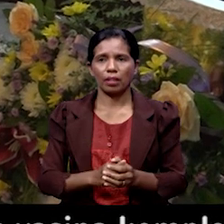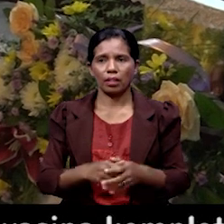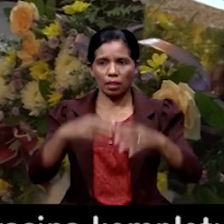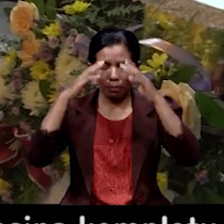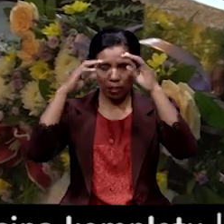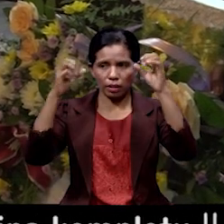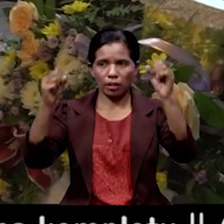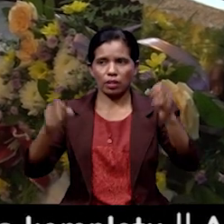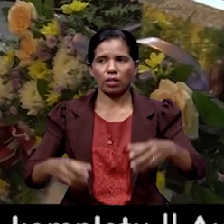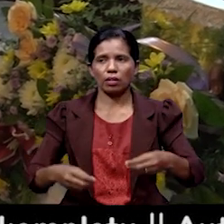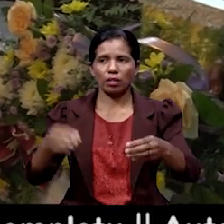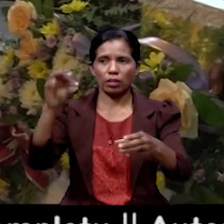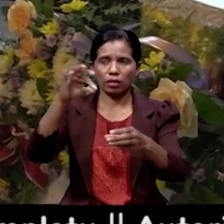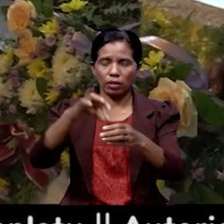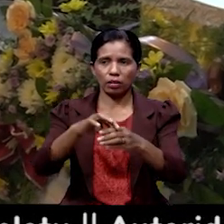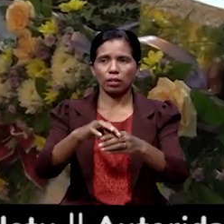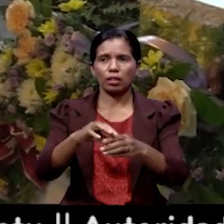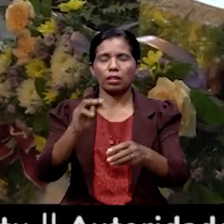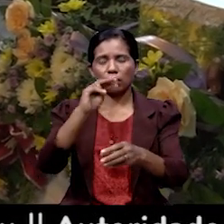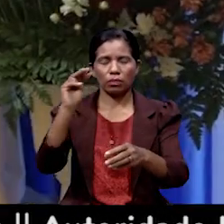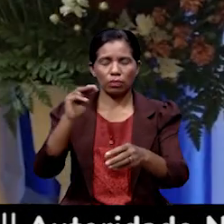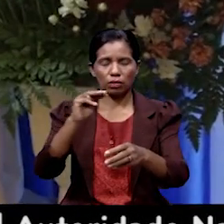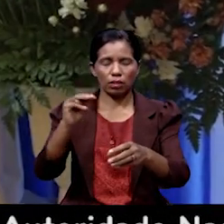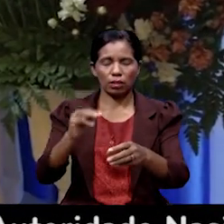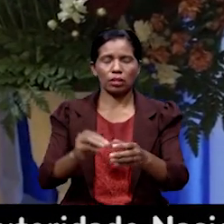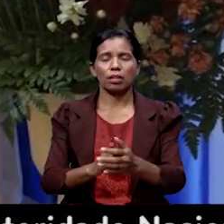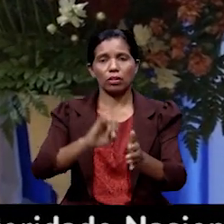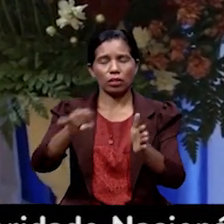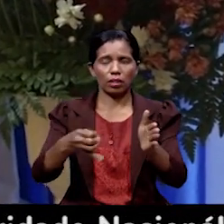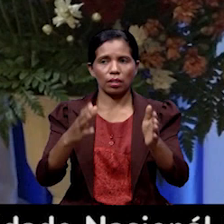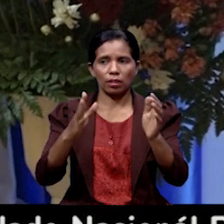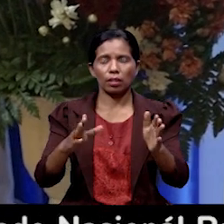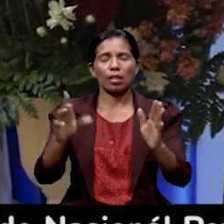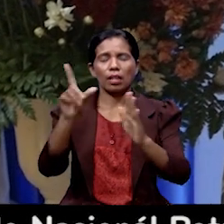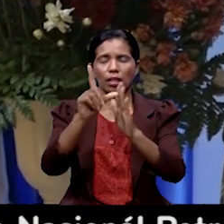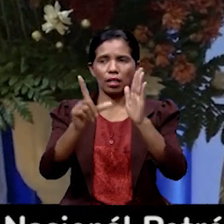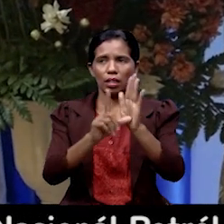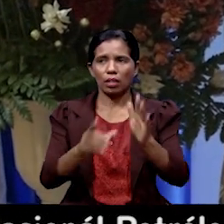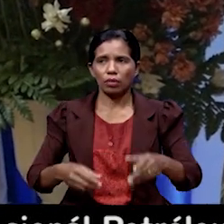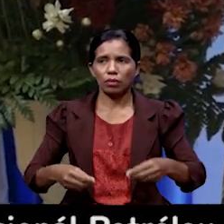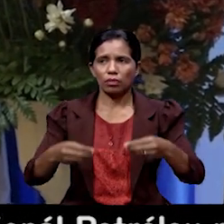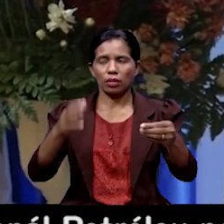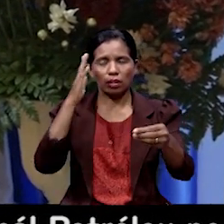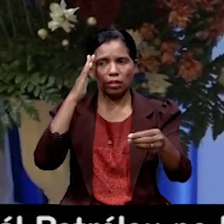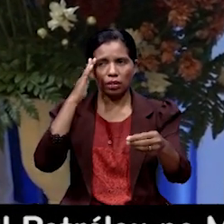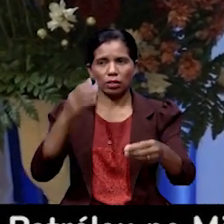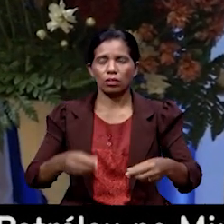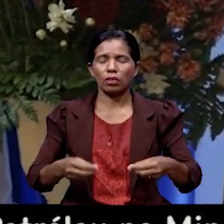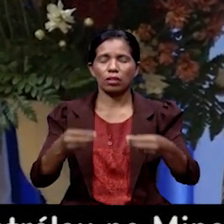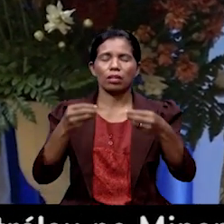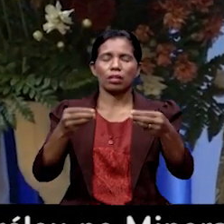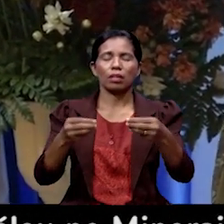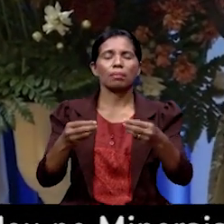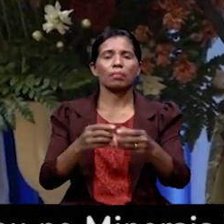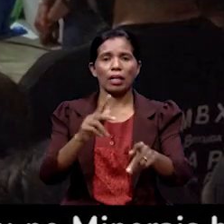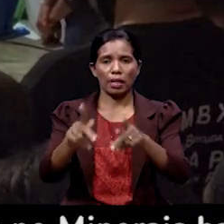Repúblika nebe publika segunda ne iha Jornal da Repúblika hateten Constituição consagra reconhecimento no valorização ba